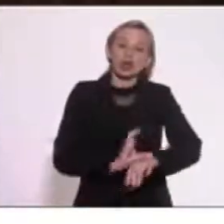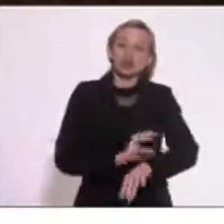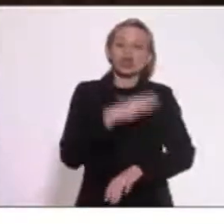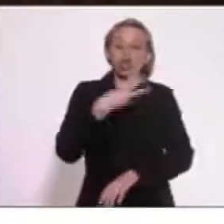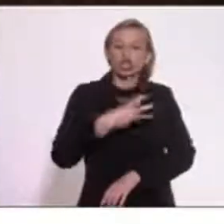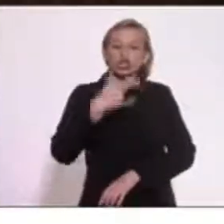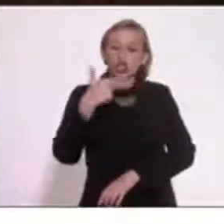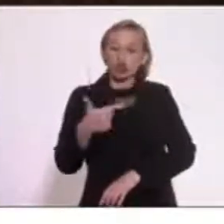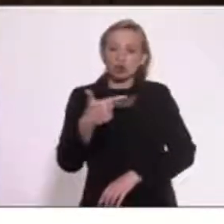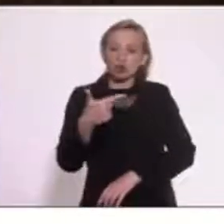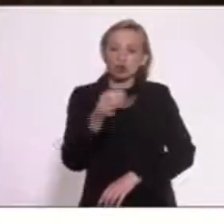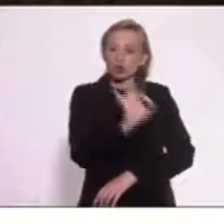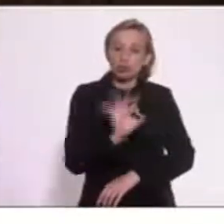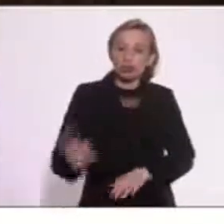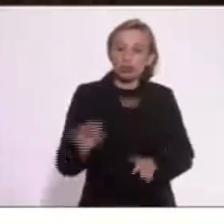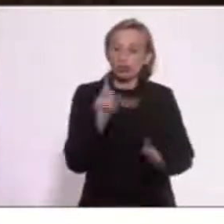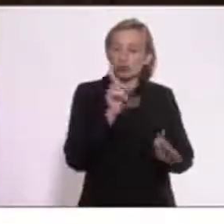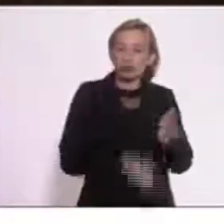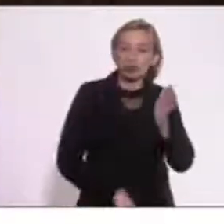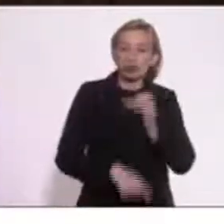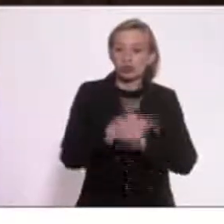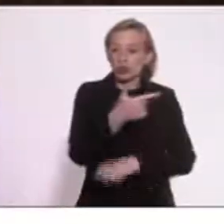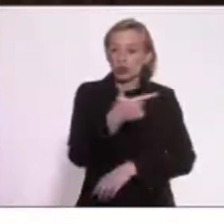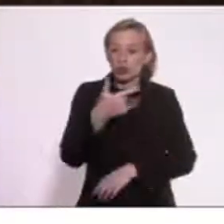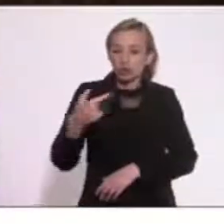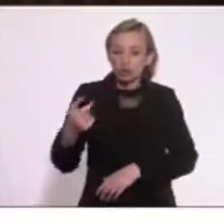32% corte para 2020.